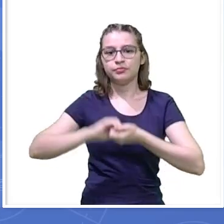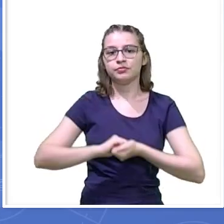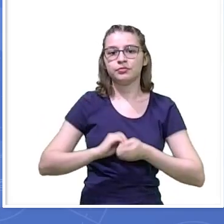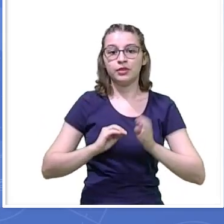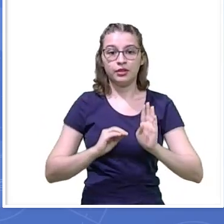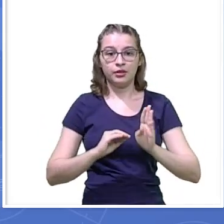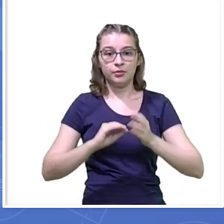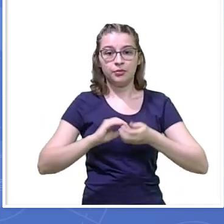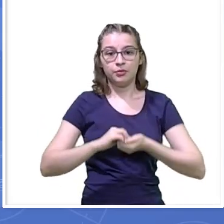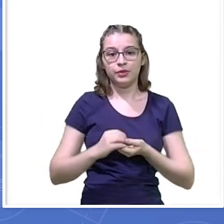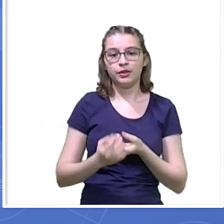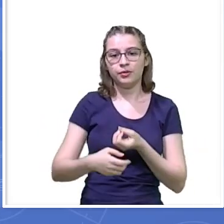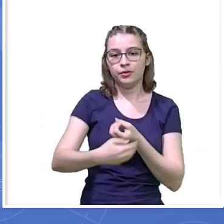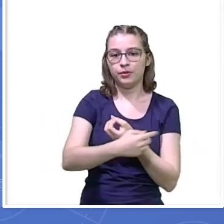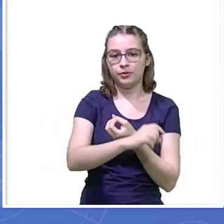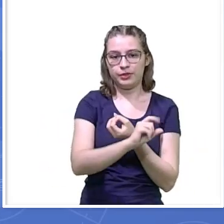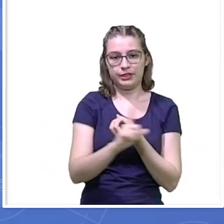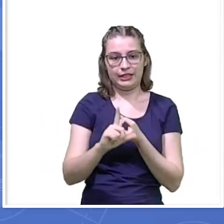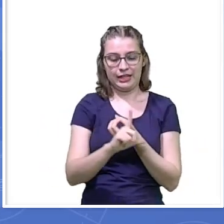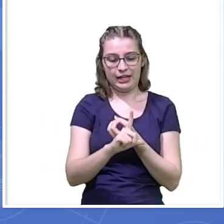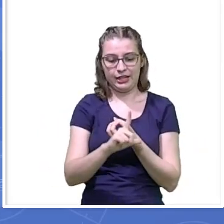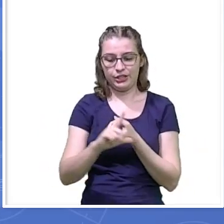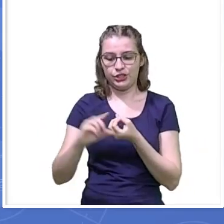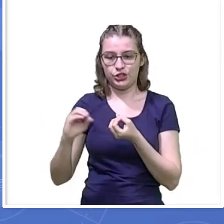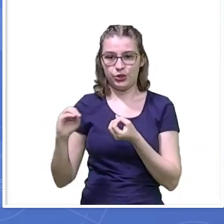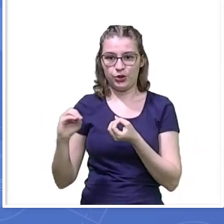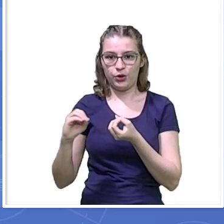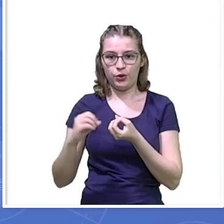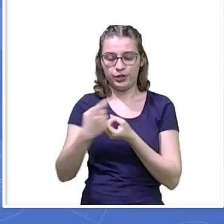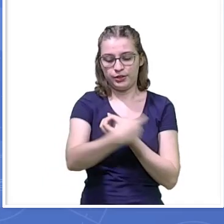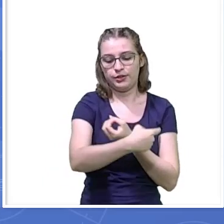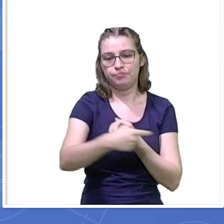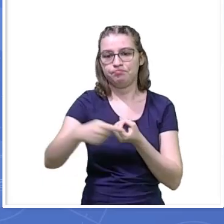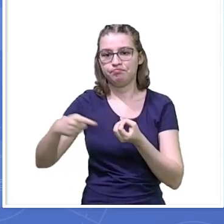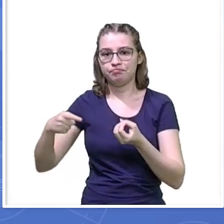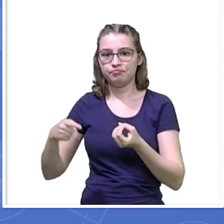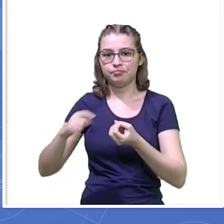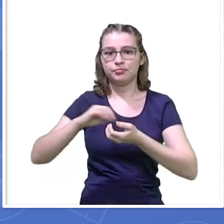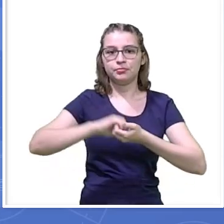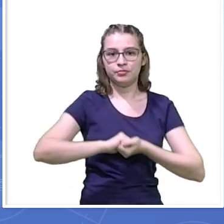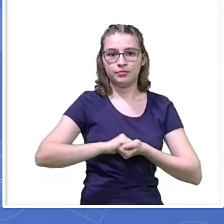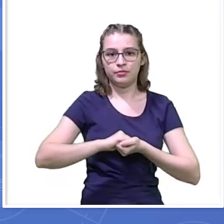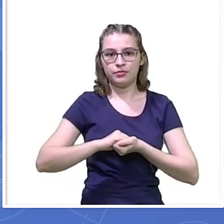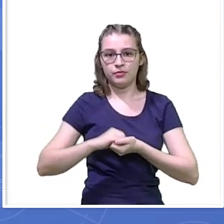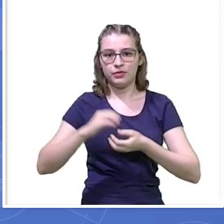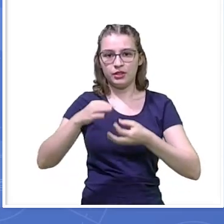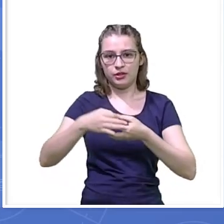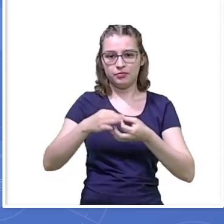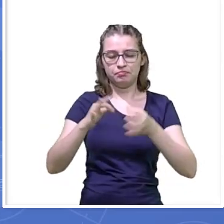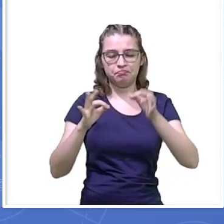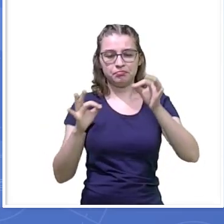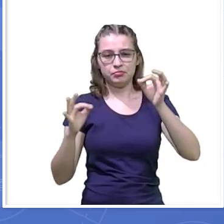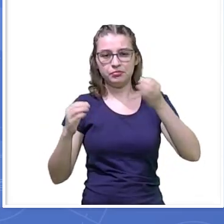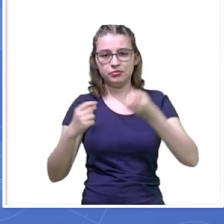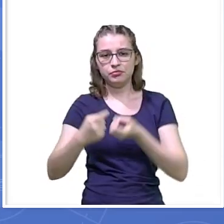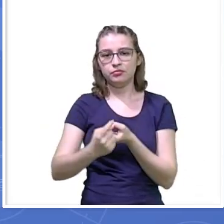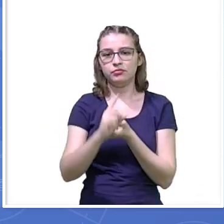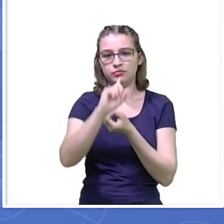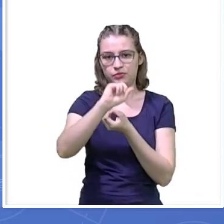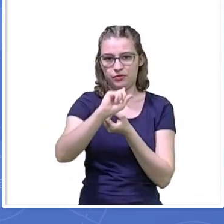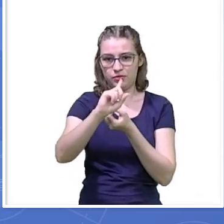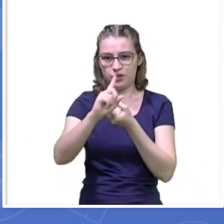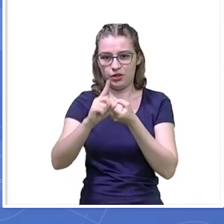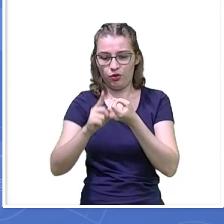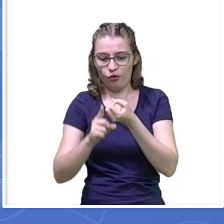verticalmente no sentido leste-oeste, circundando a Terra. Letra C, distância em graus de qualquer ponto da